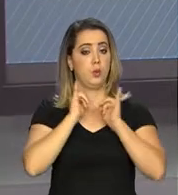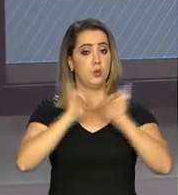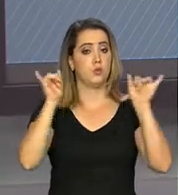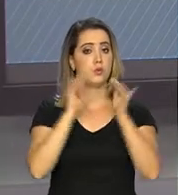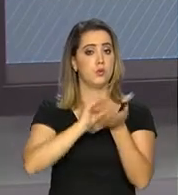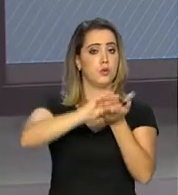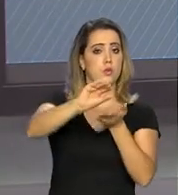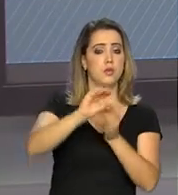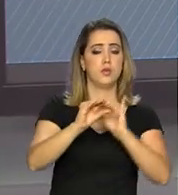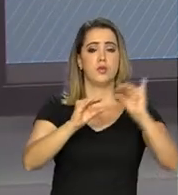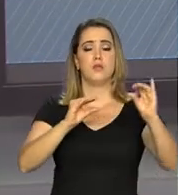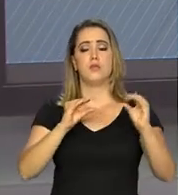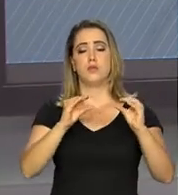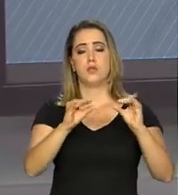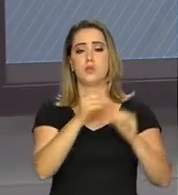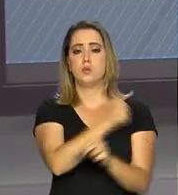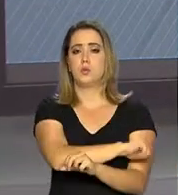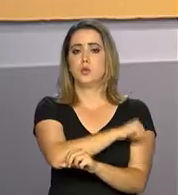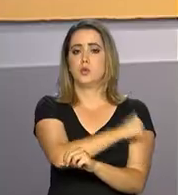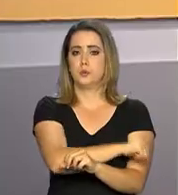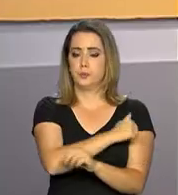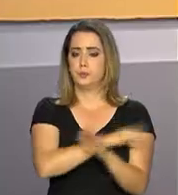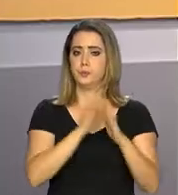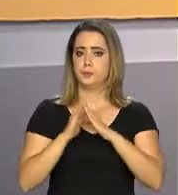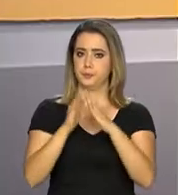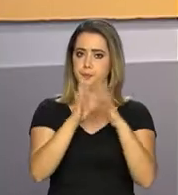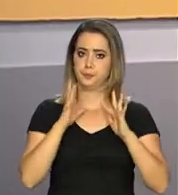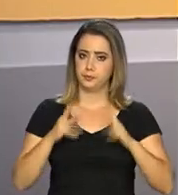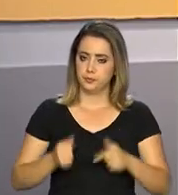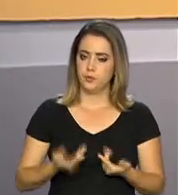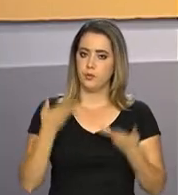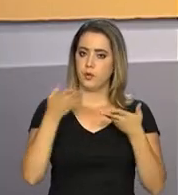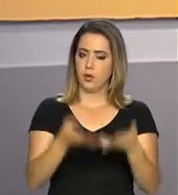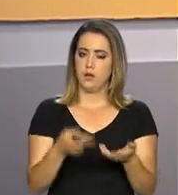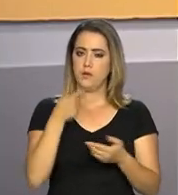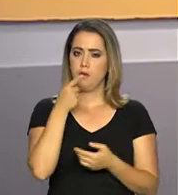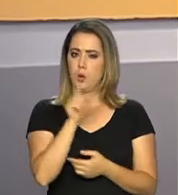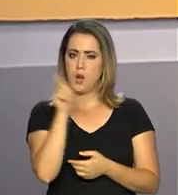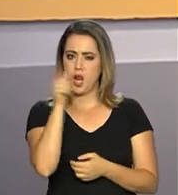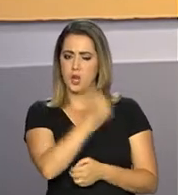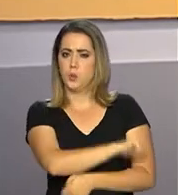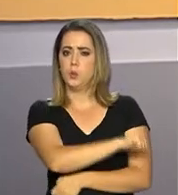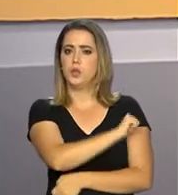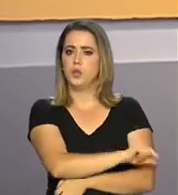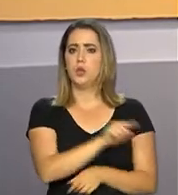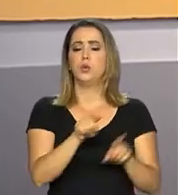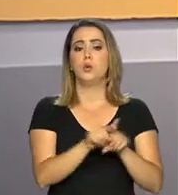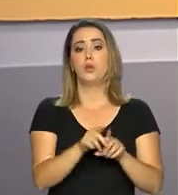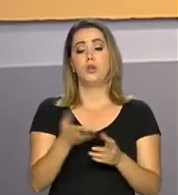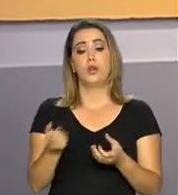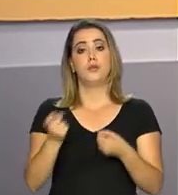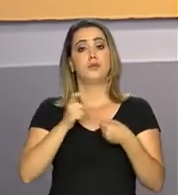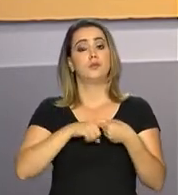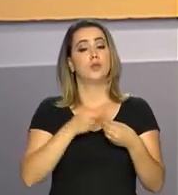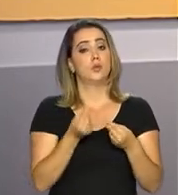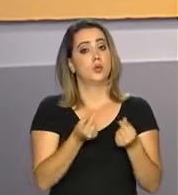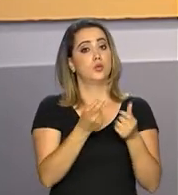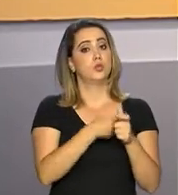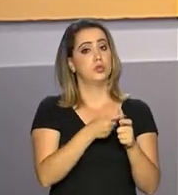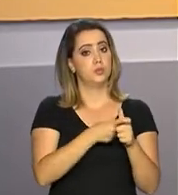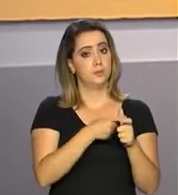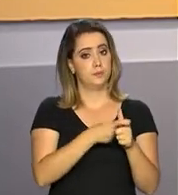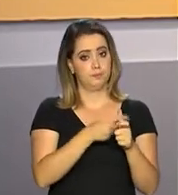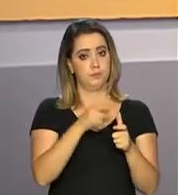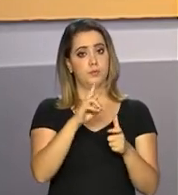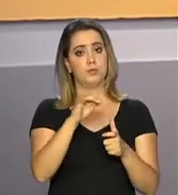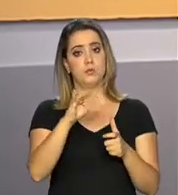nas áreas de habitação e saneamento. Durante a visita, Maia afirmou que o acordo de recuperação fiscal do Rio de Janeiro deve